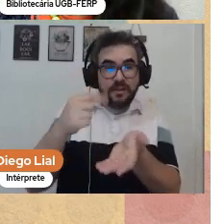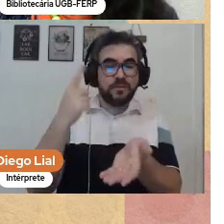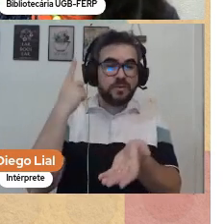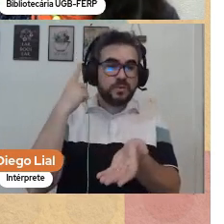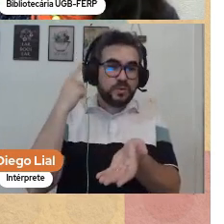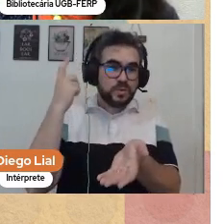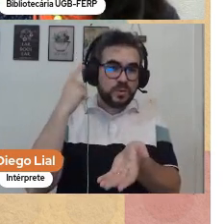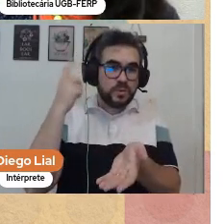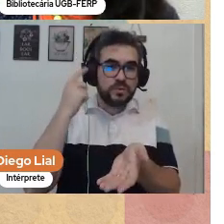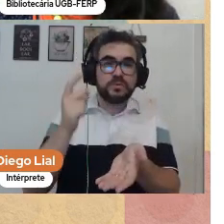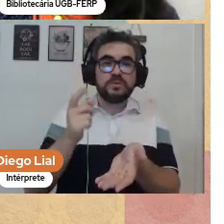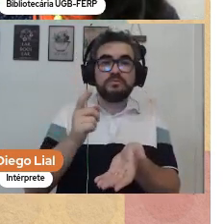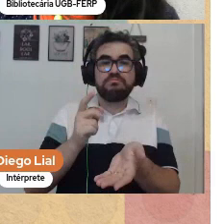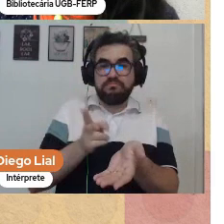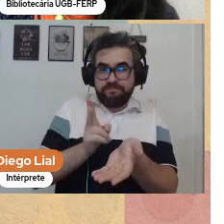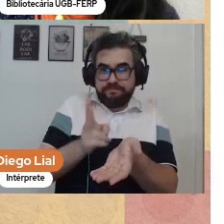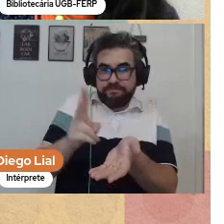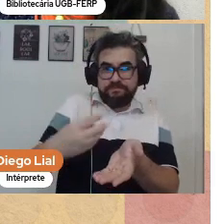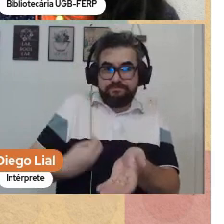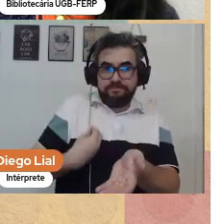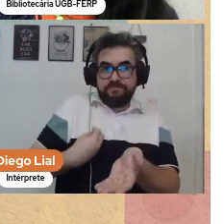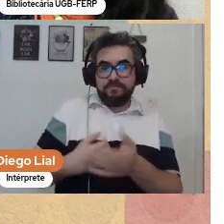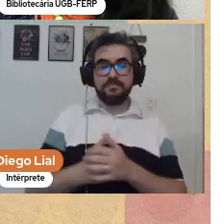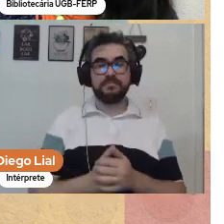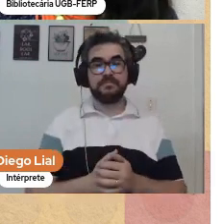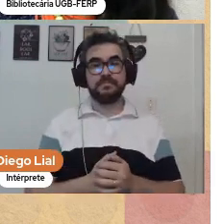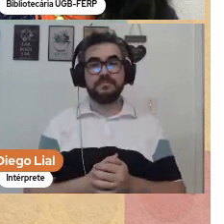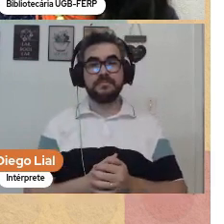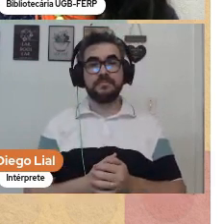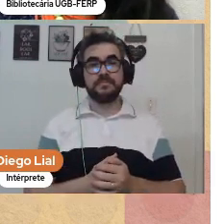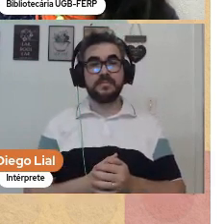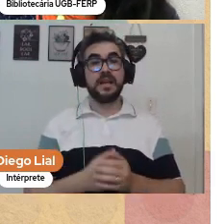é válido informar que, a partir de dois